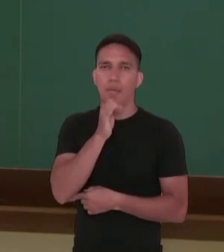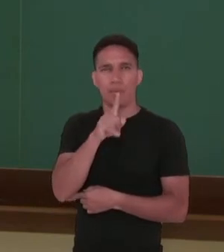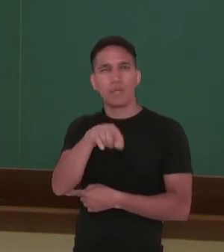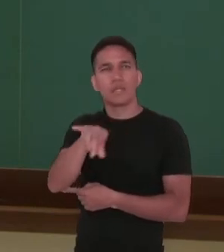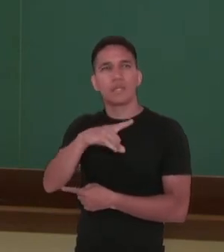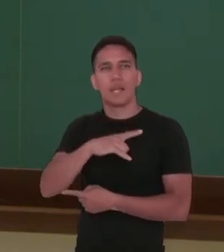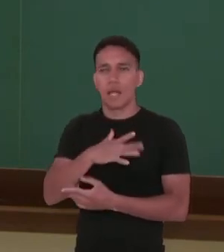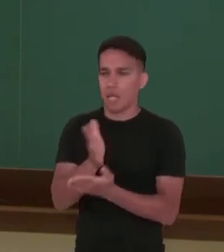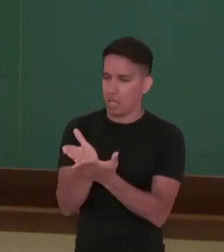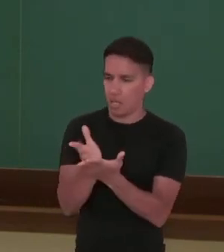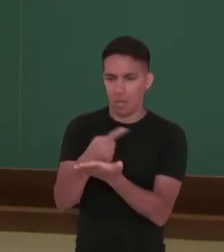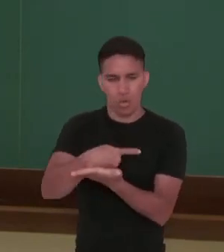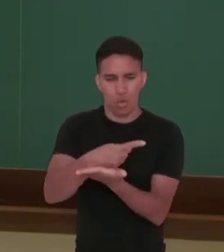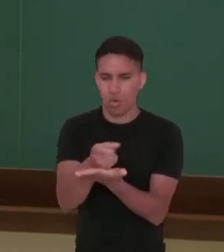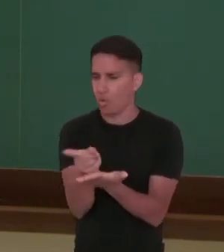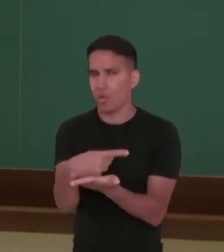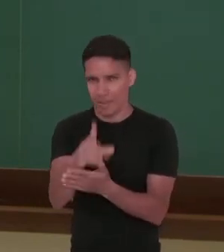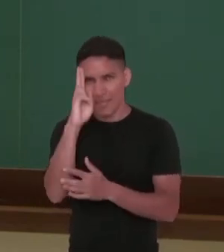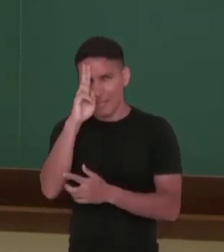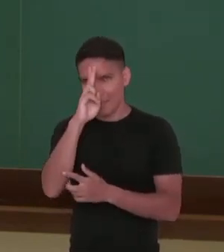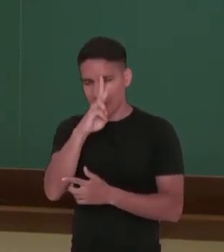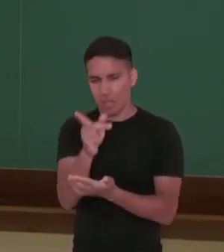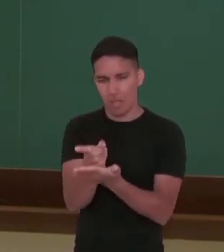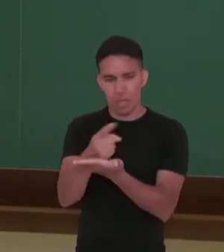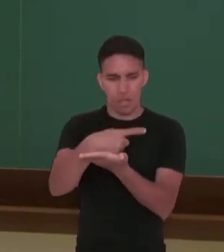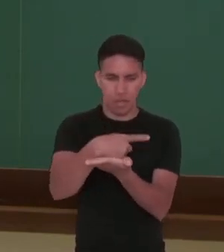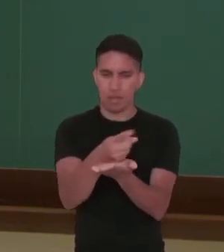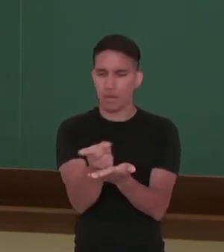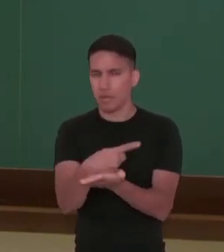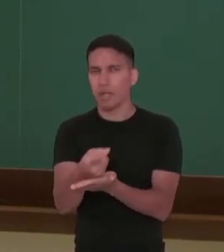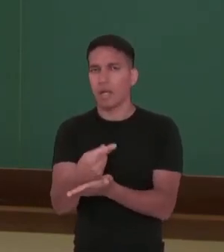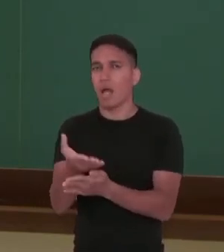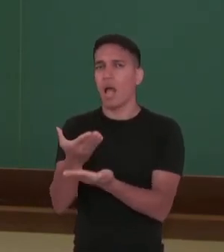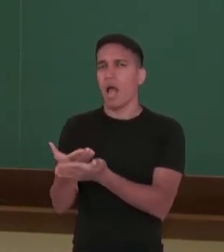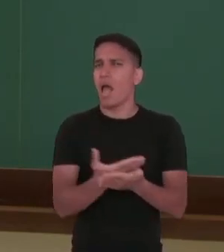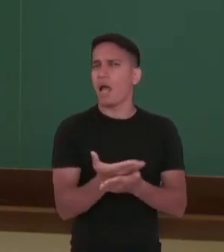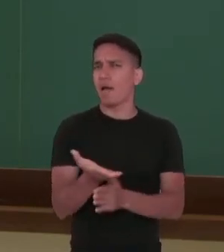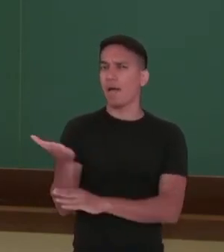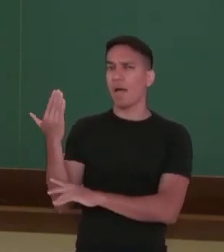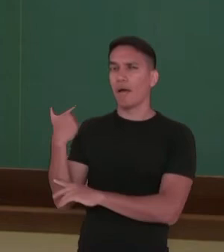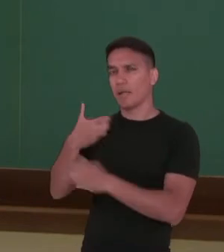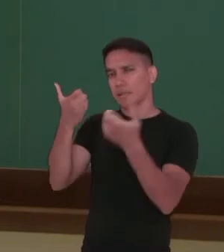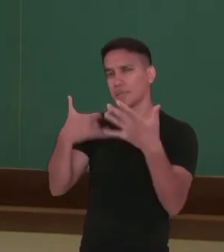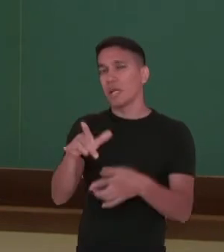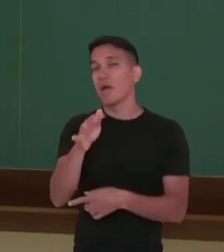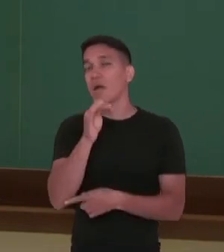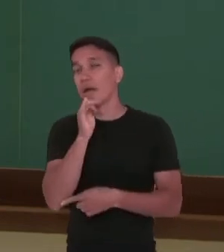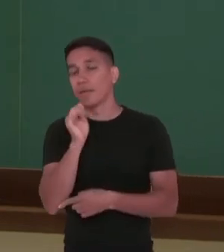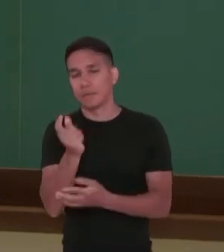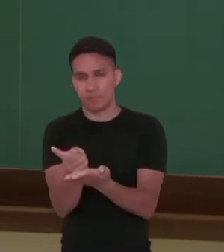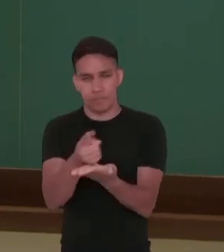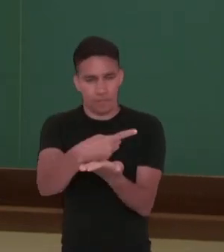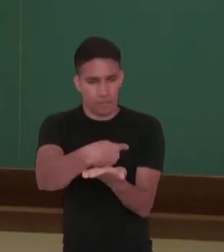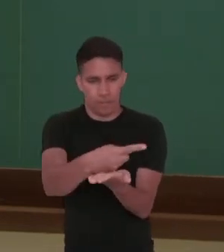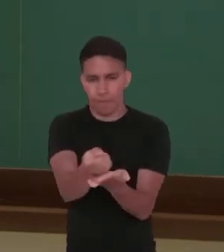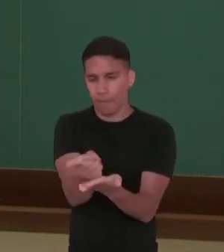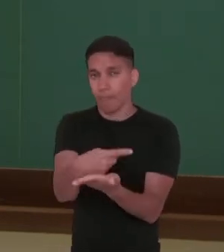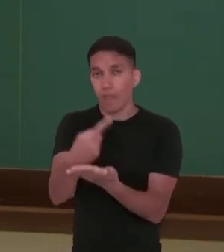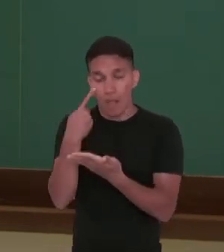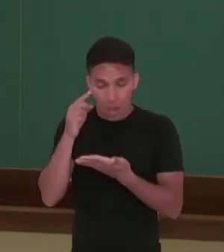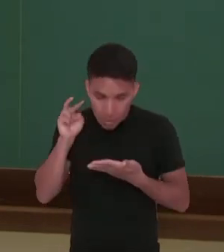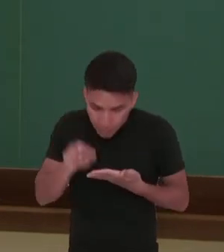orientação. Lembra? Quando o professor falava, que eu falei em aulas anteriores a isso, o professor falava, olha, orientem o mapa. É você dar